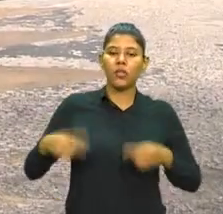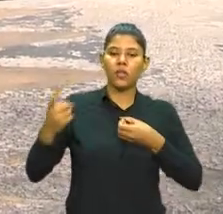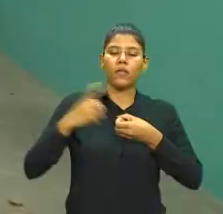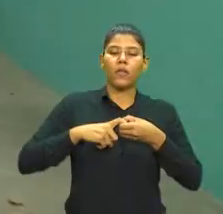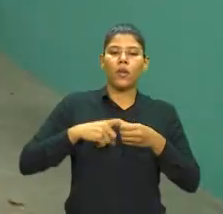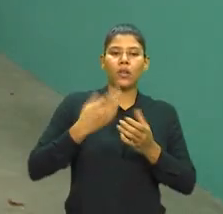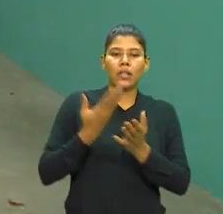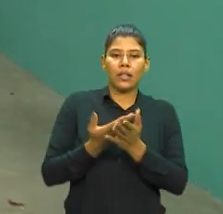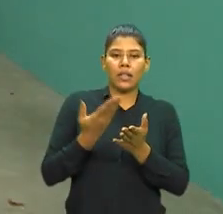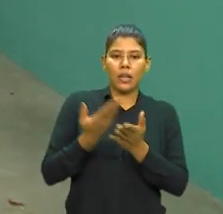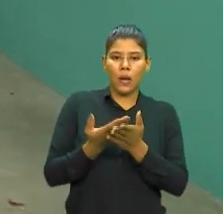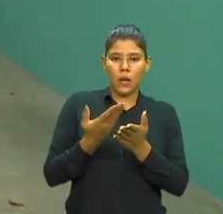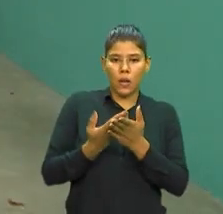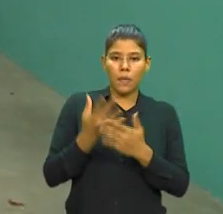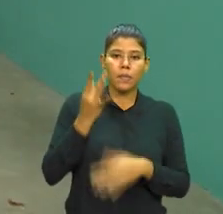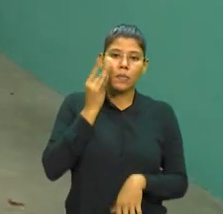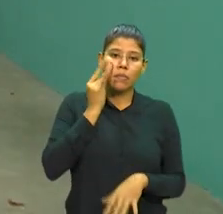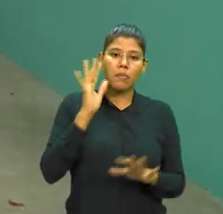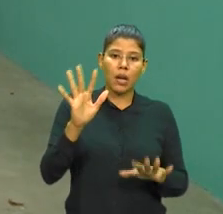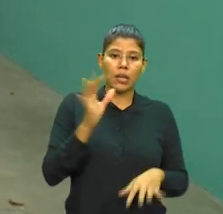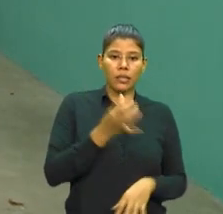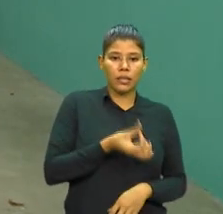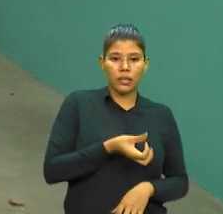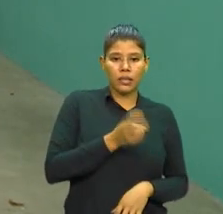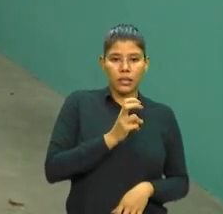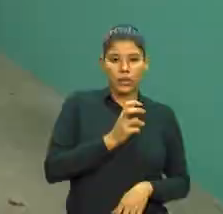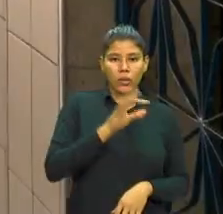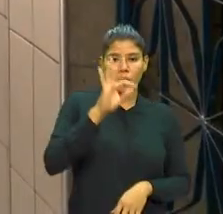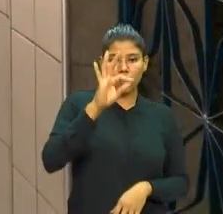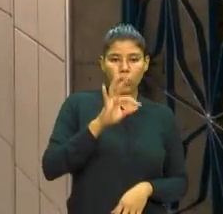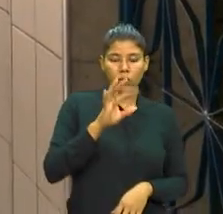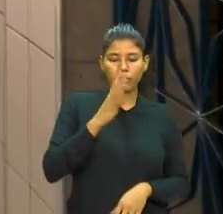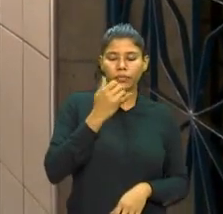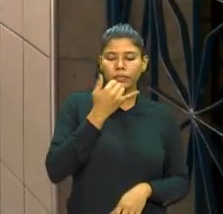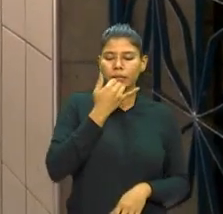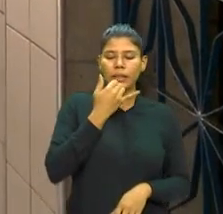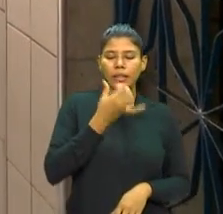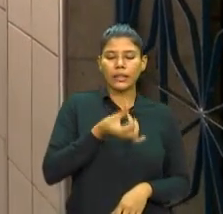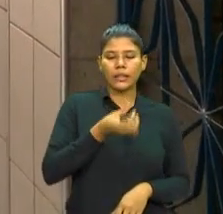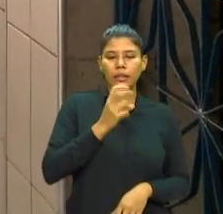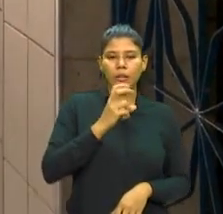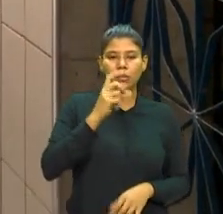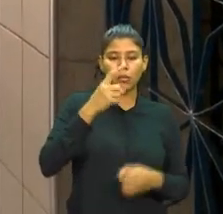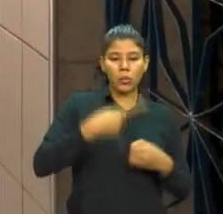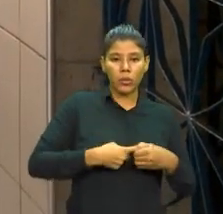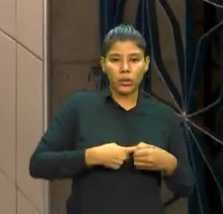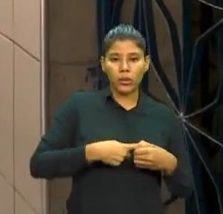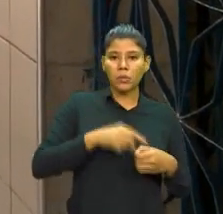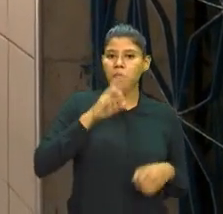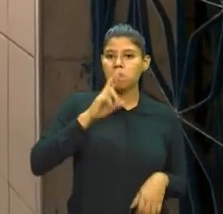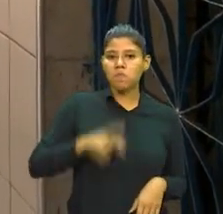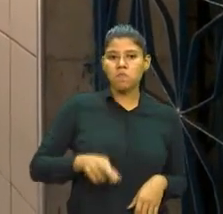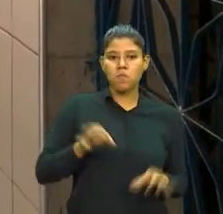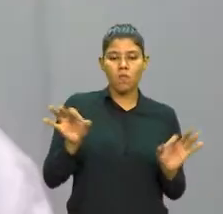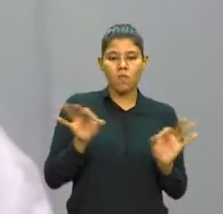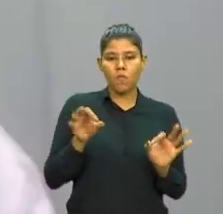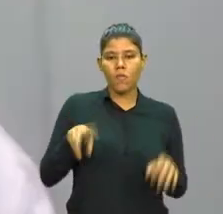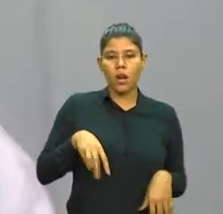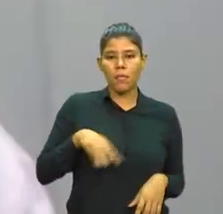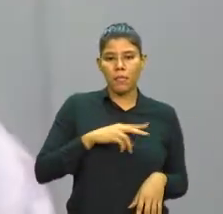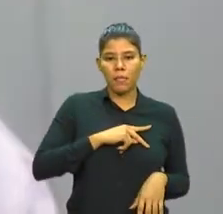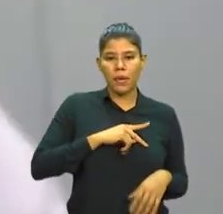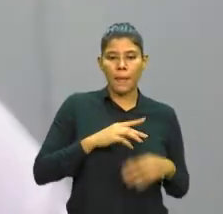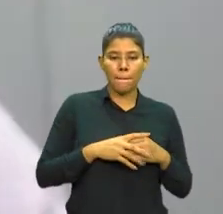presenciais mas outros 65 municípios não responderam ao do Ministério Público do Ceará